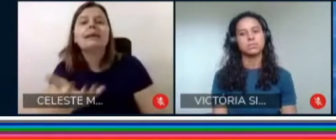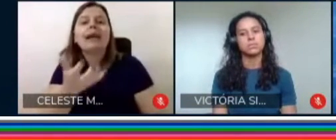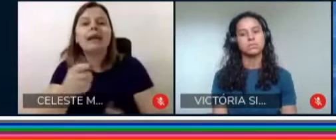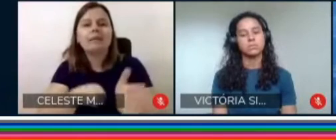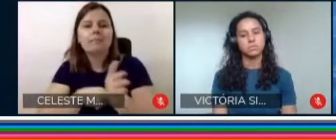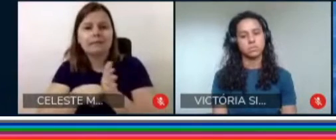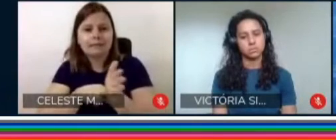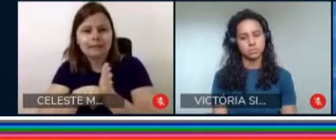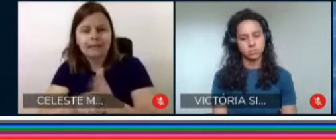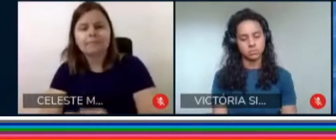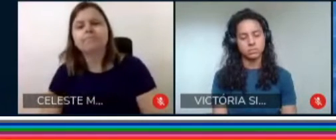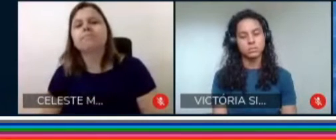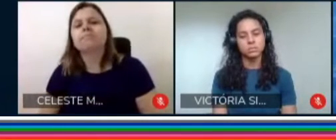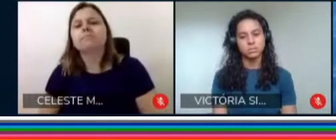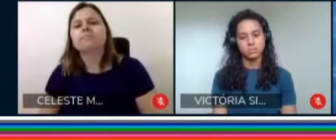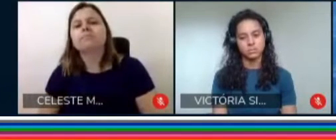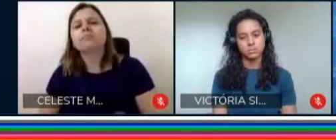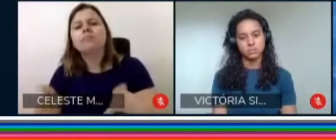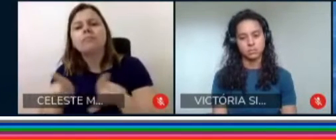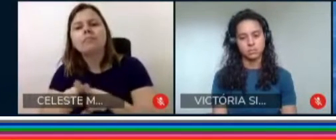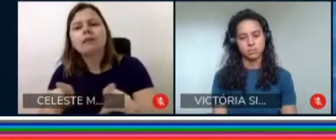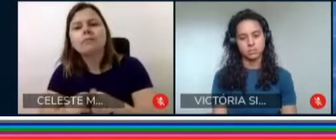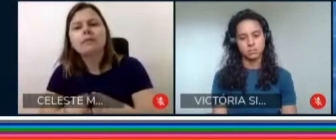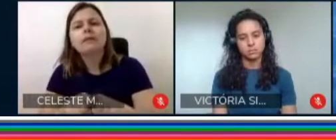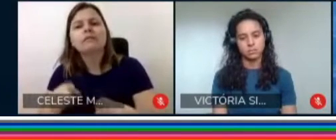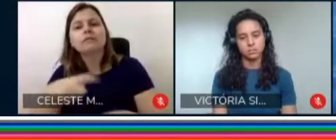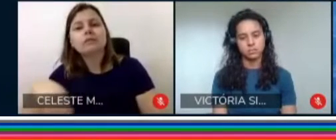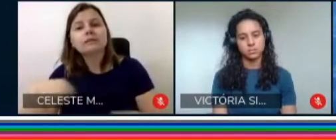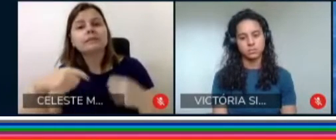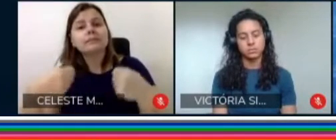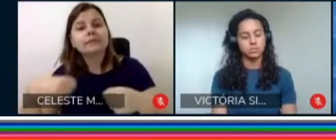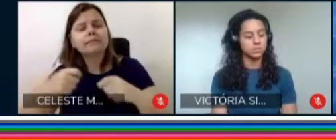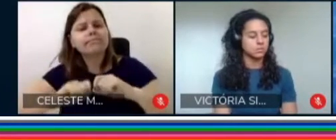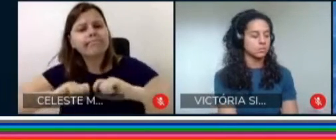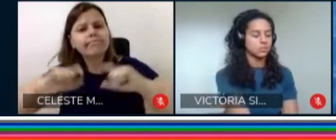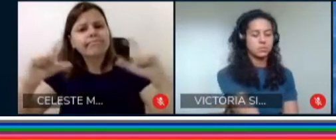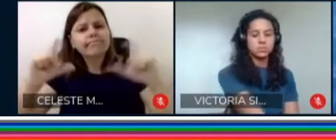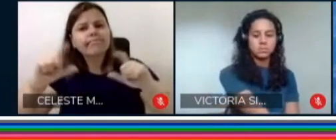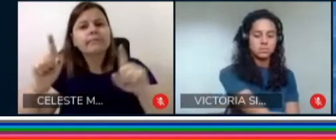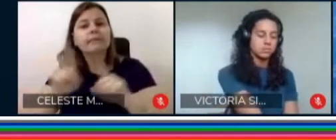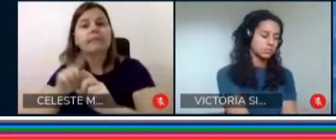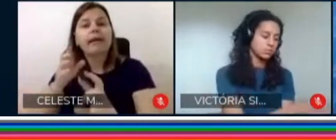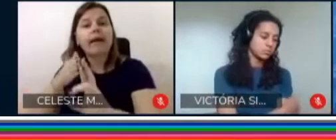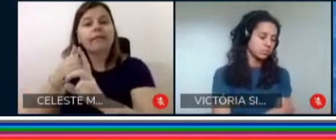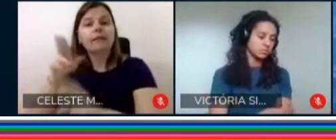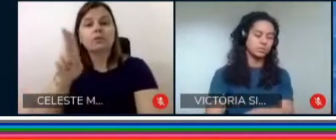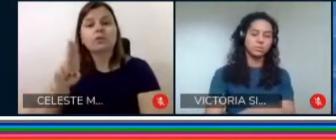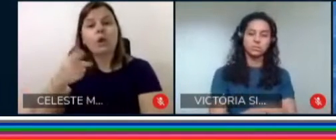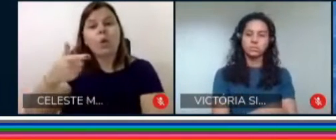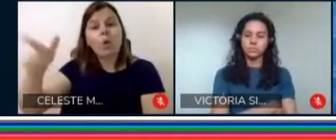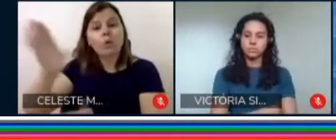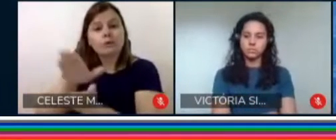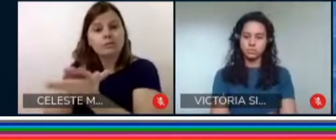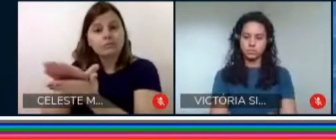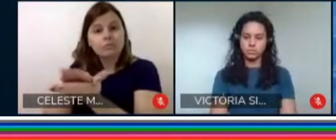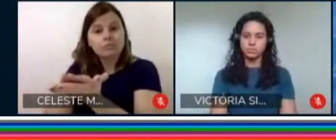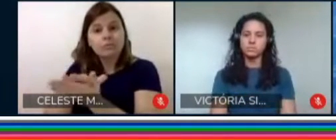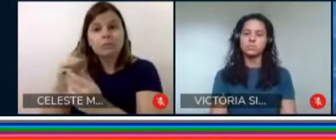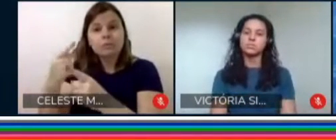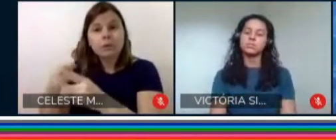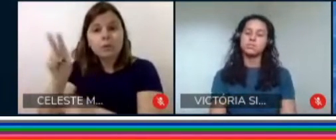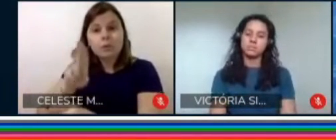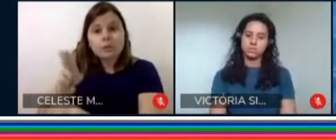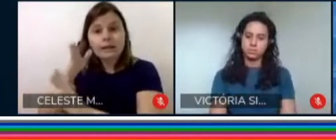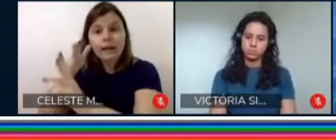vocês, ficar atento às referências que são usadas em outras publicações, porque a partir das referências de outras pessoas,